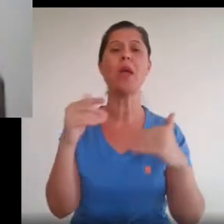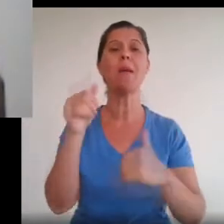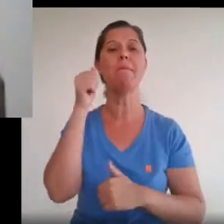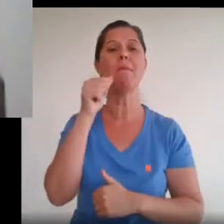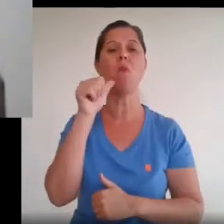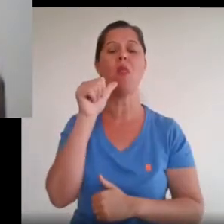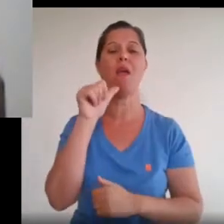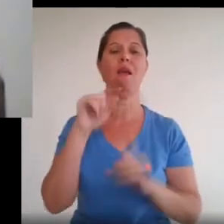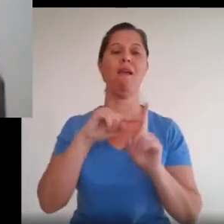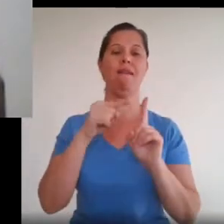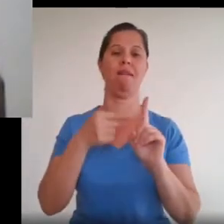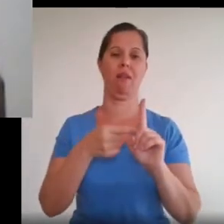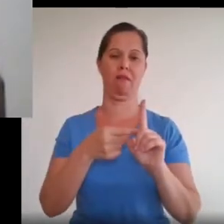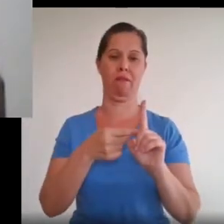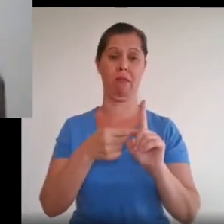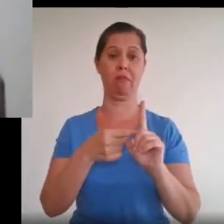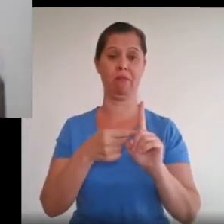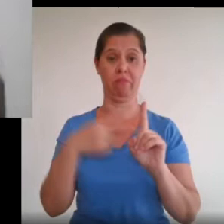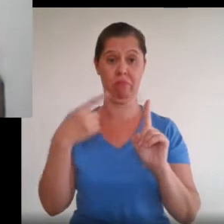grávidas